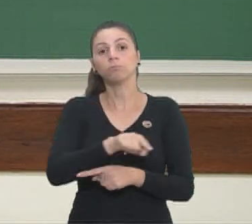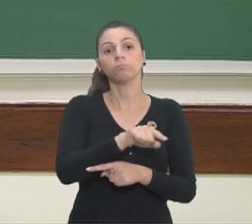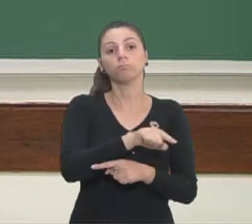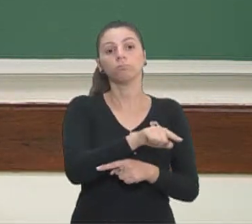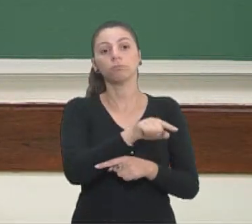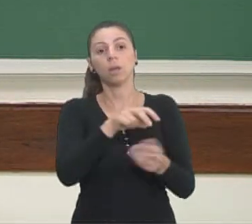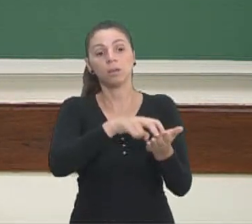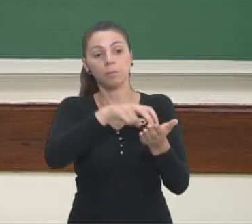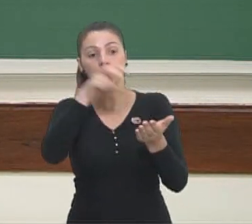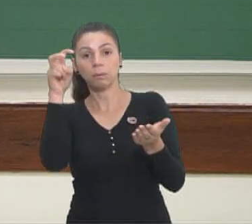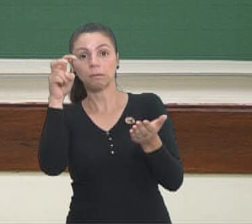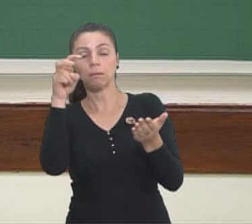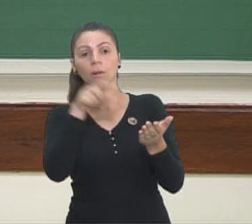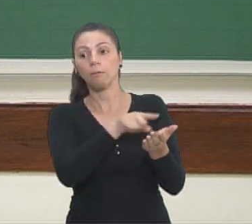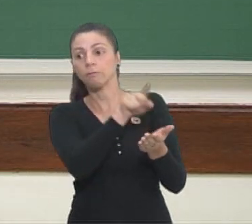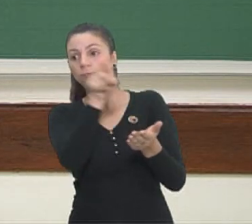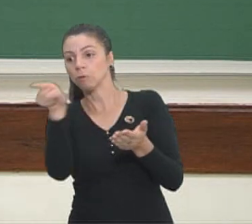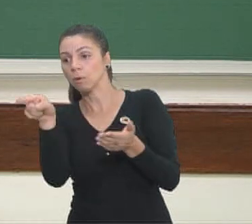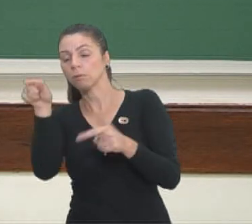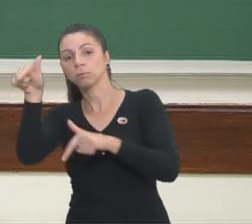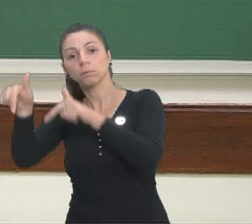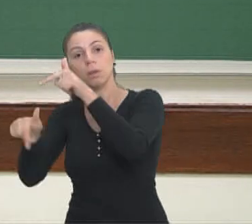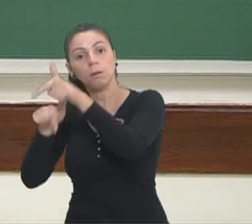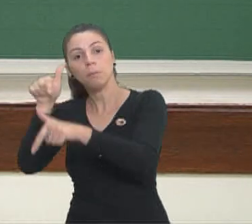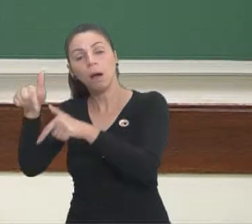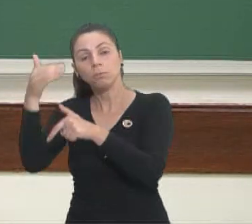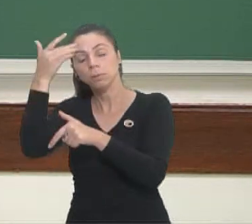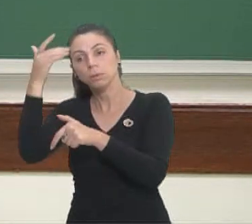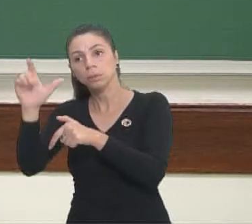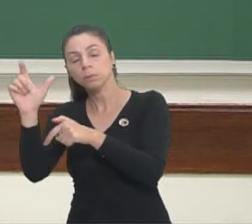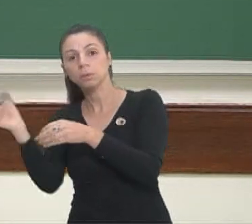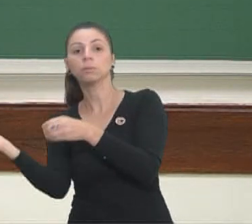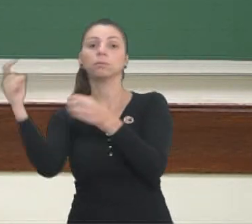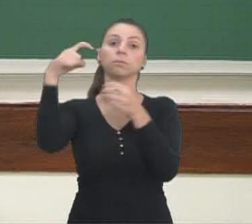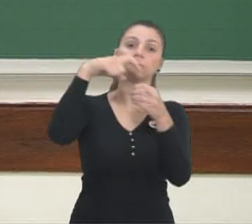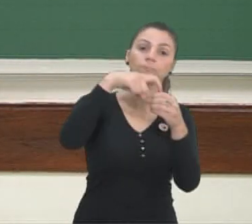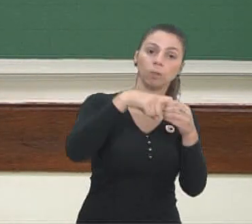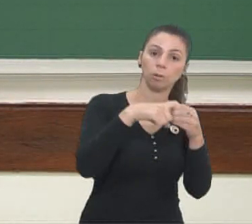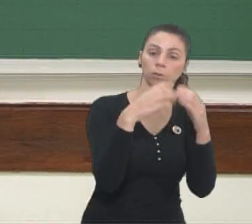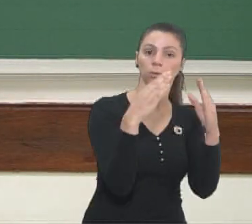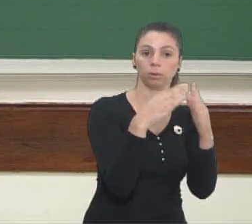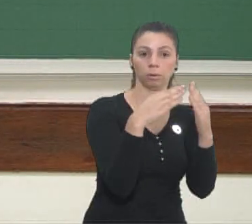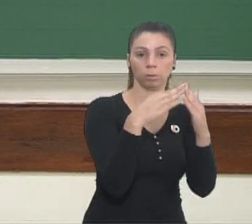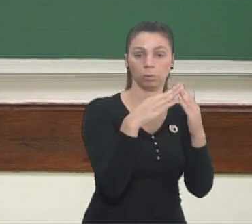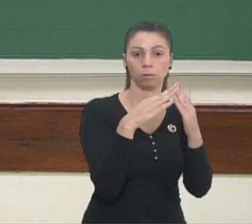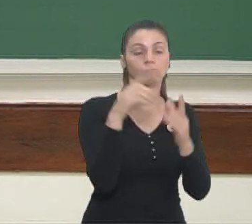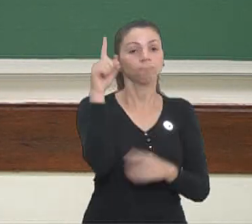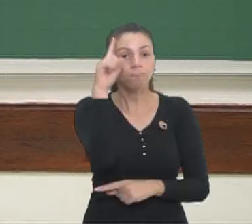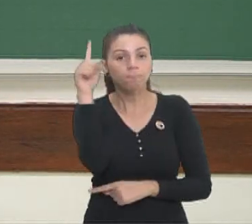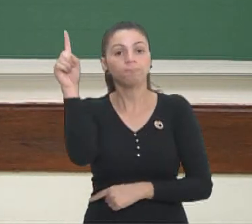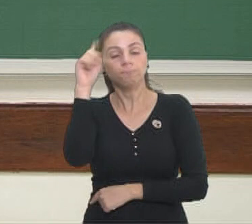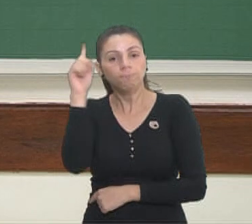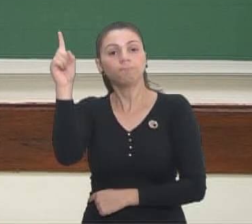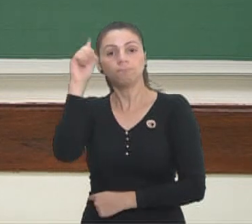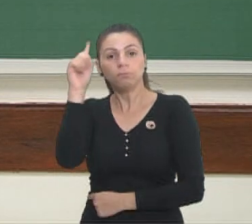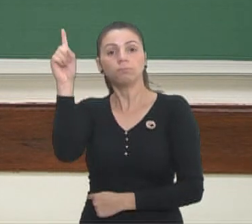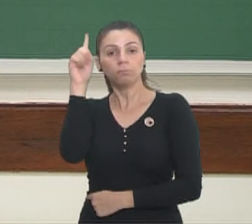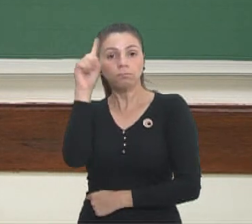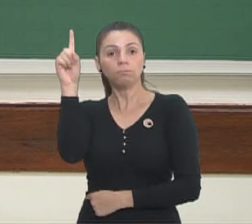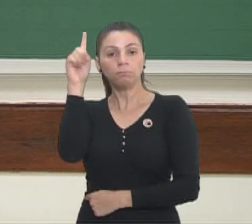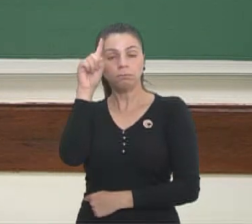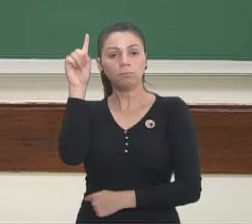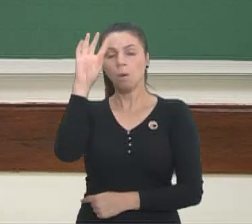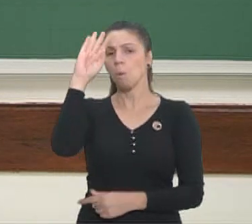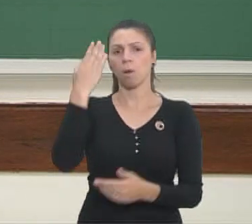do vai e volta. Praticamente, eu faço esse movimento quase todo dia. Acredito